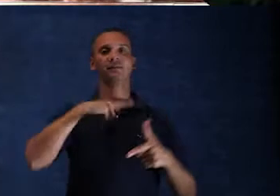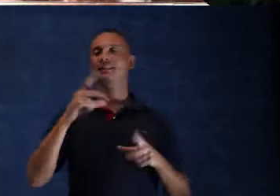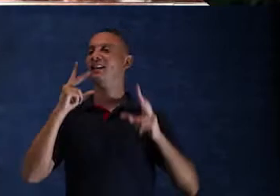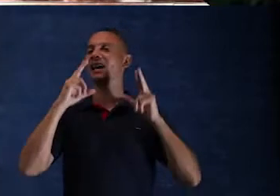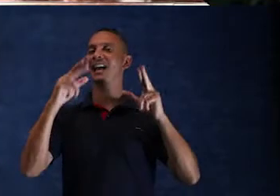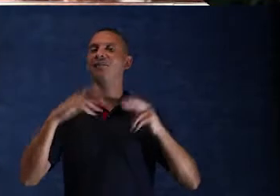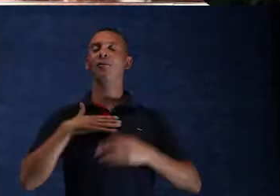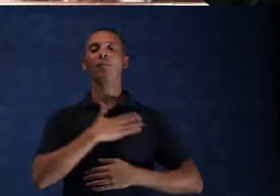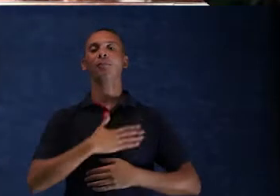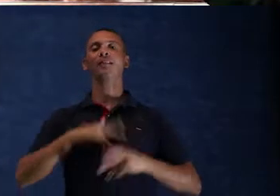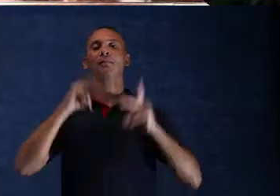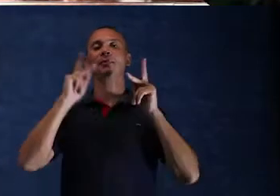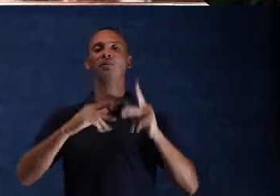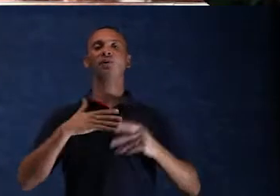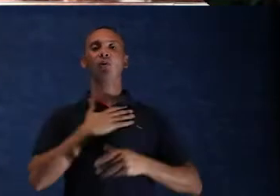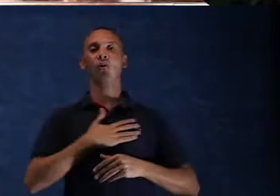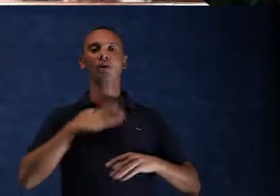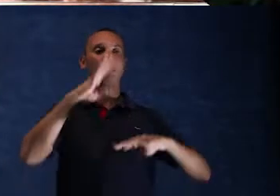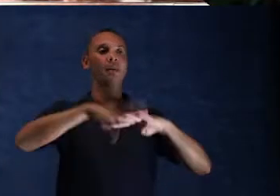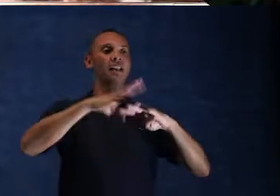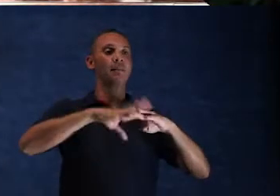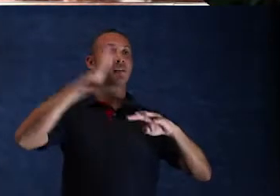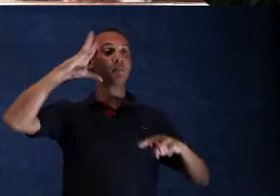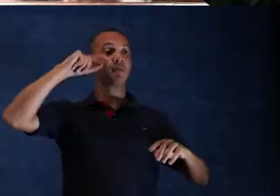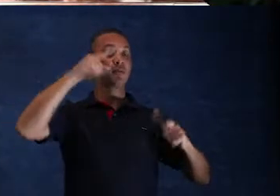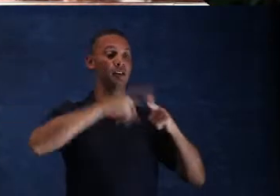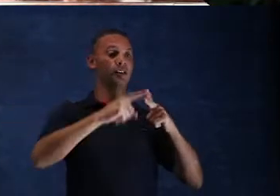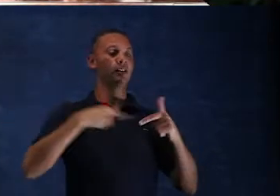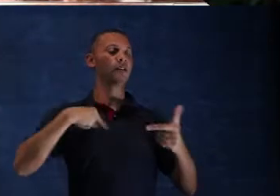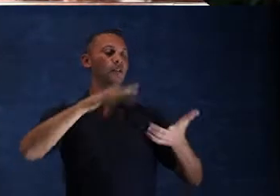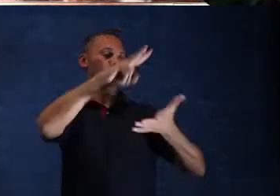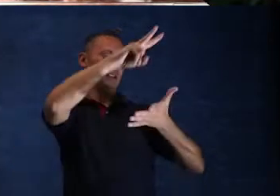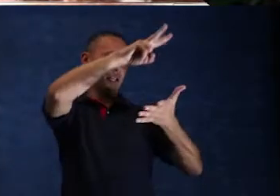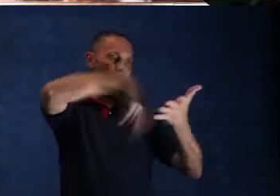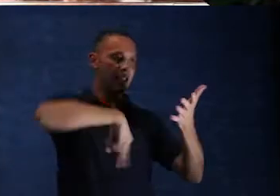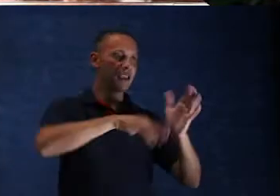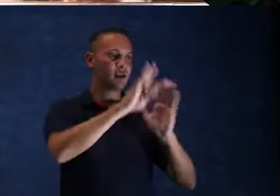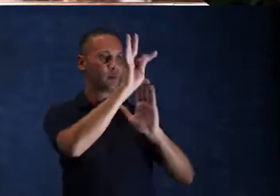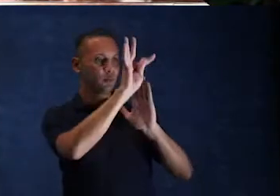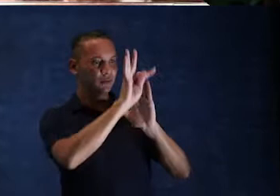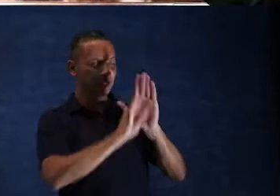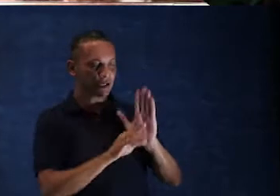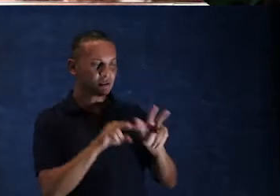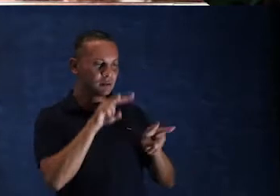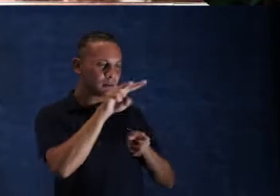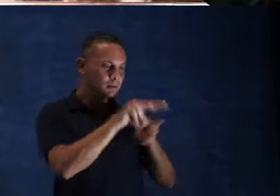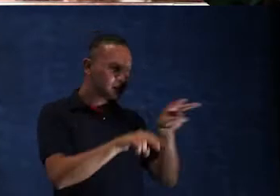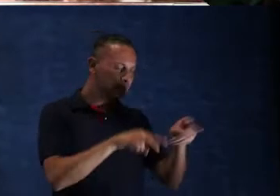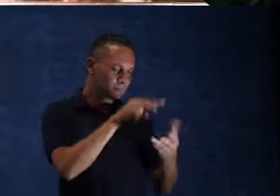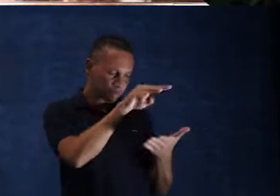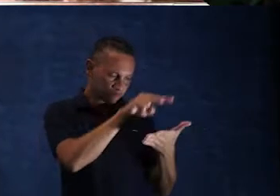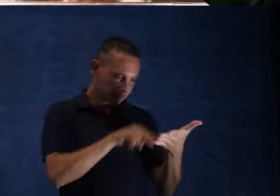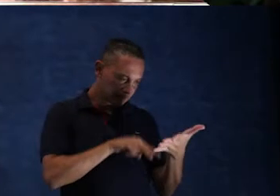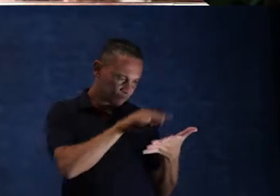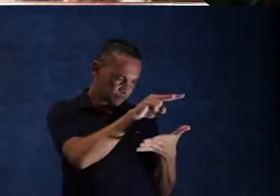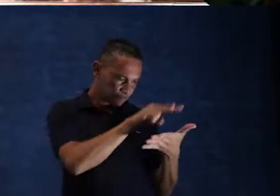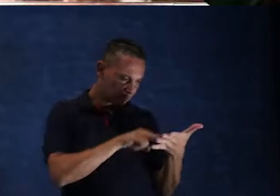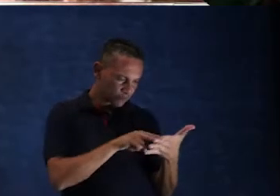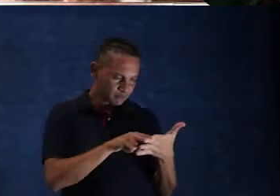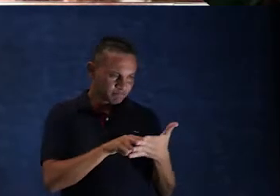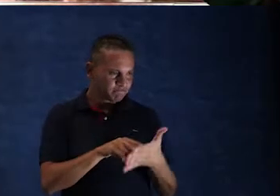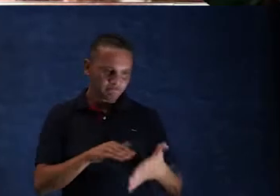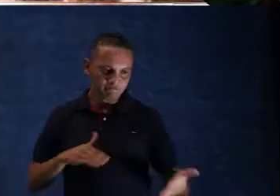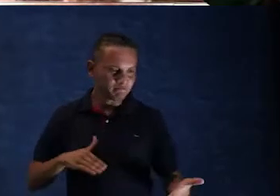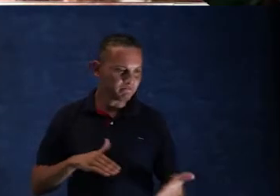resolver um problema matemático, né? Então, nós lemos um texto, né, e chegamos ao seu ápice, ao